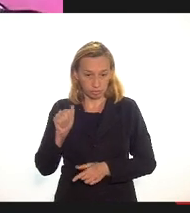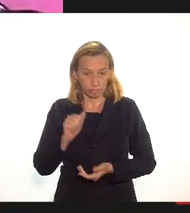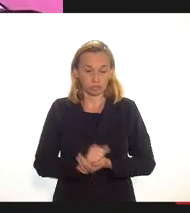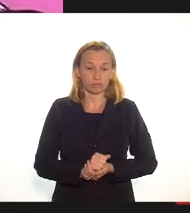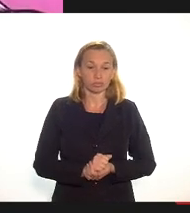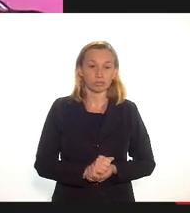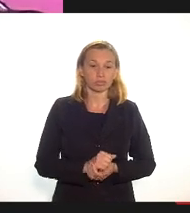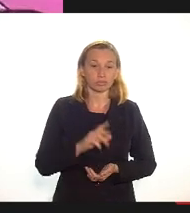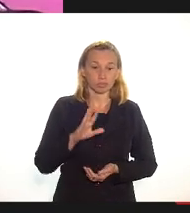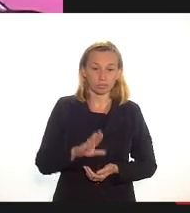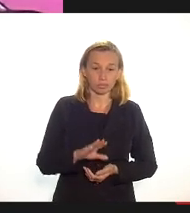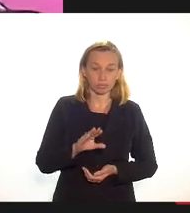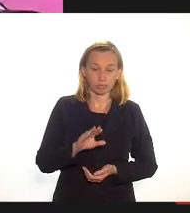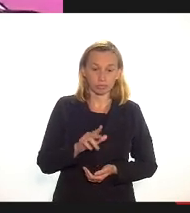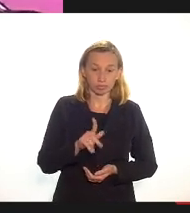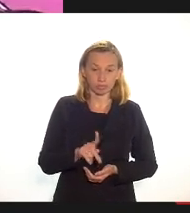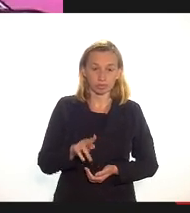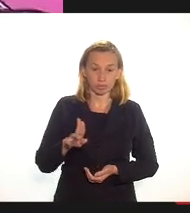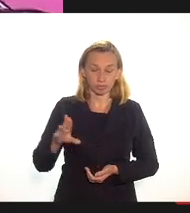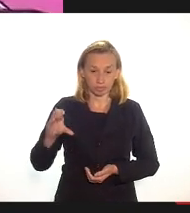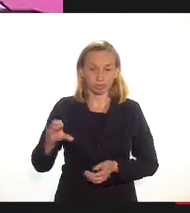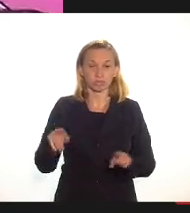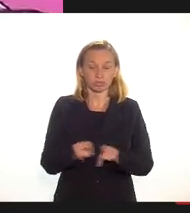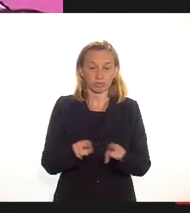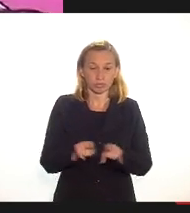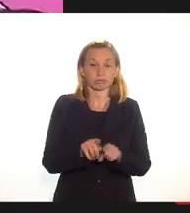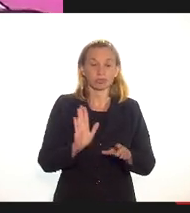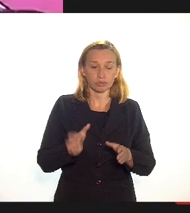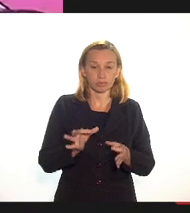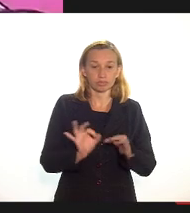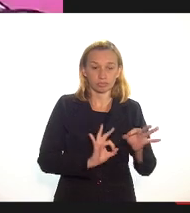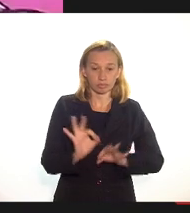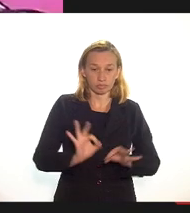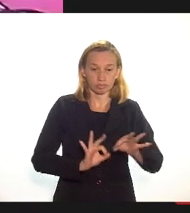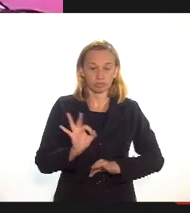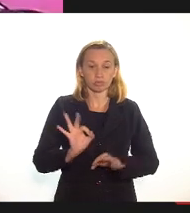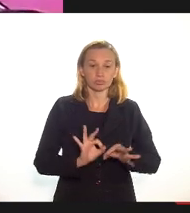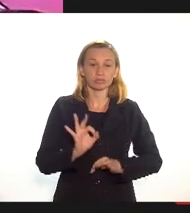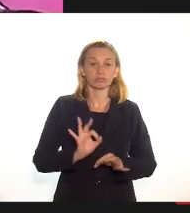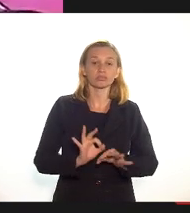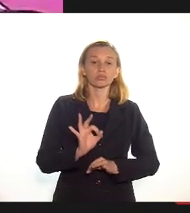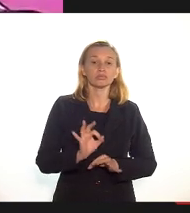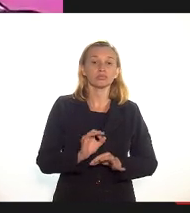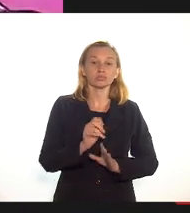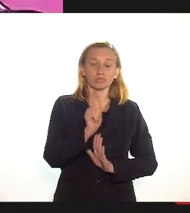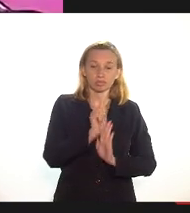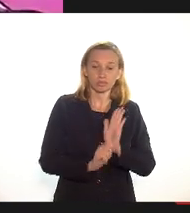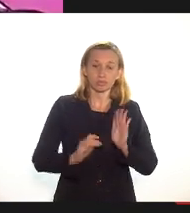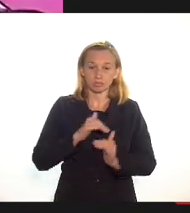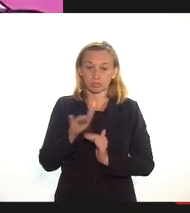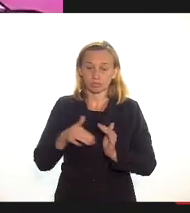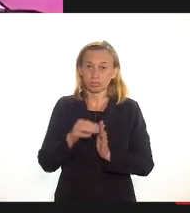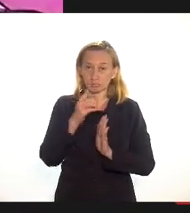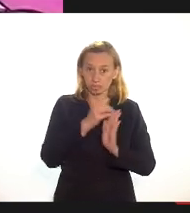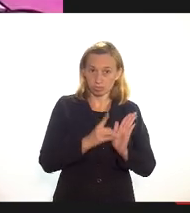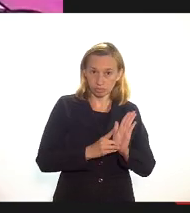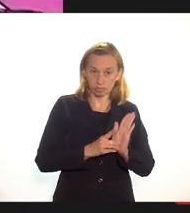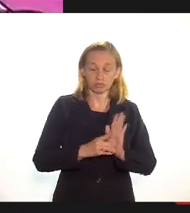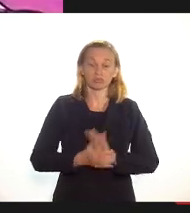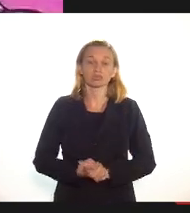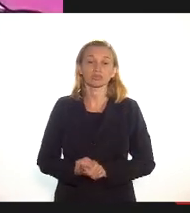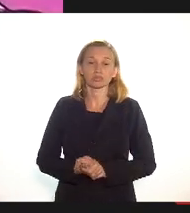a PUC também já elaborou, né, um relatório com todos os decretos ministeriais e as demissões